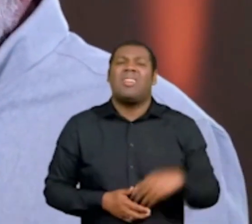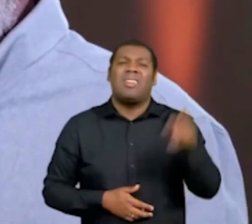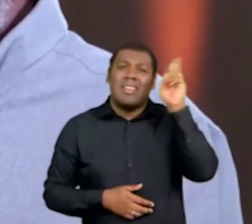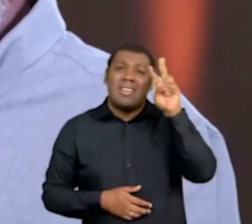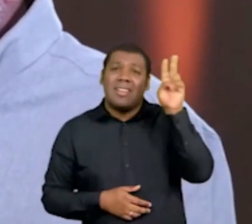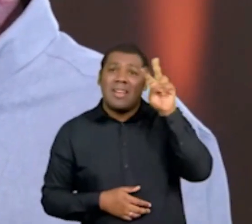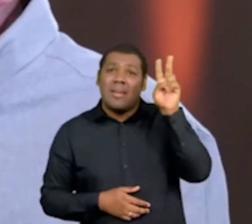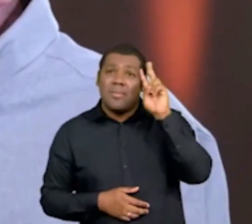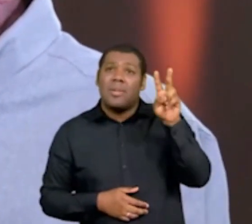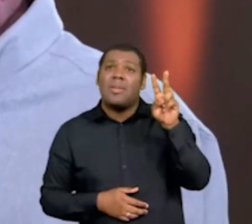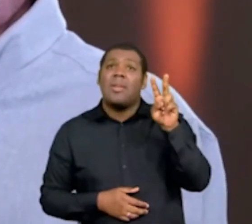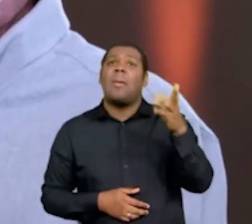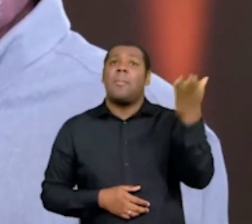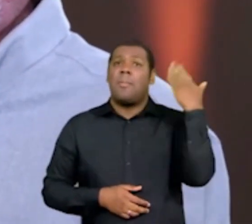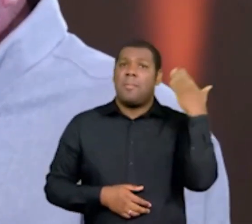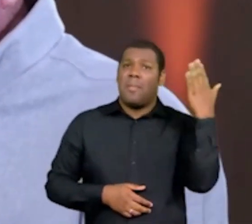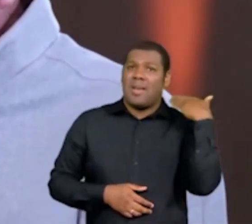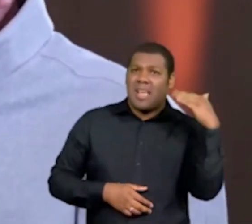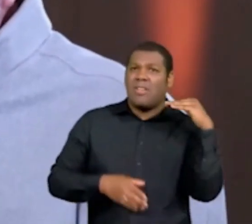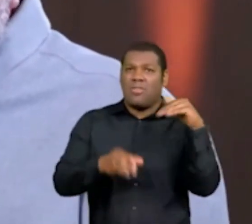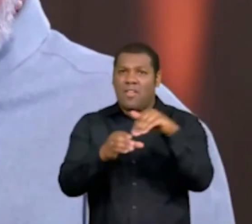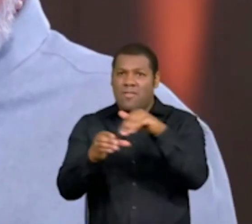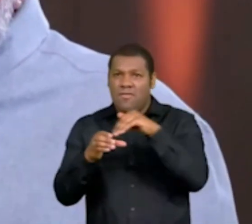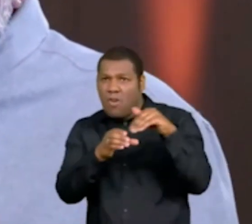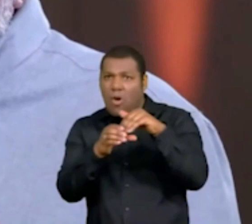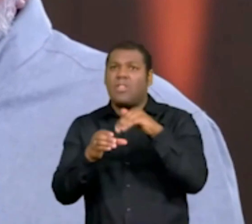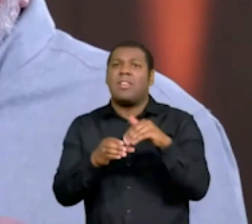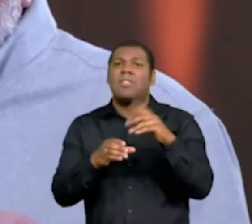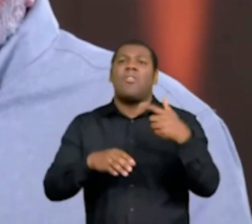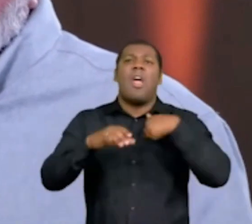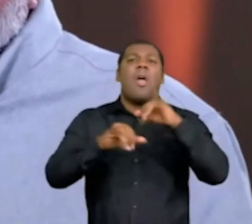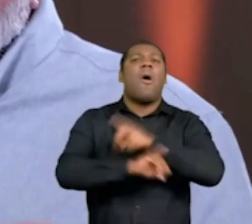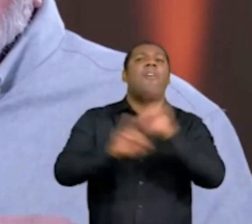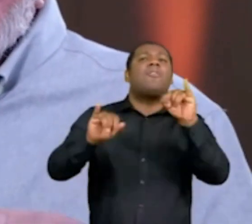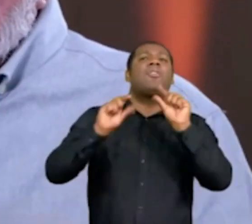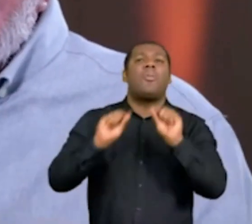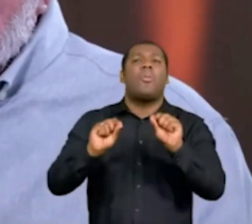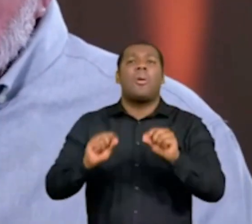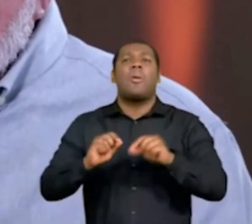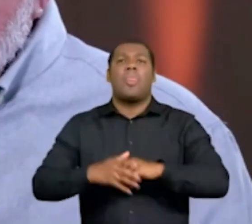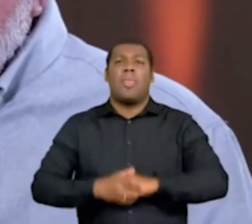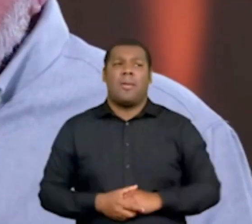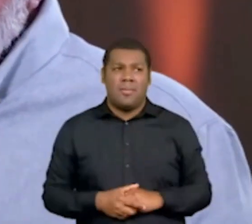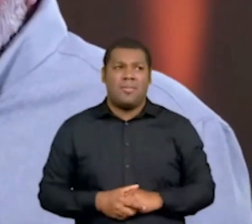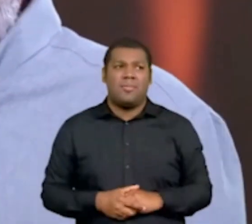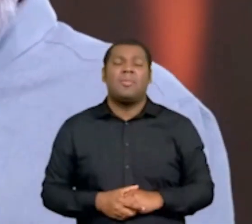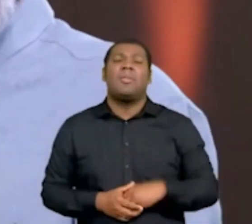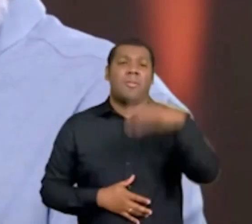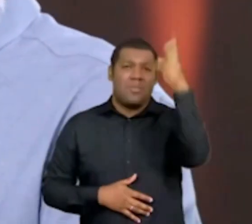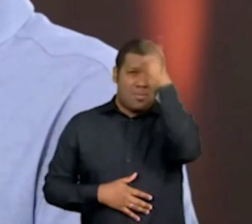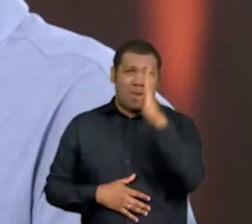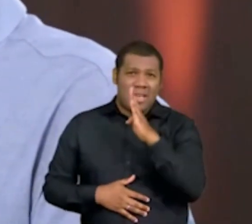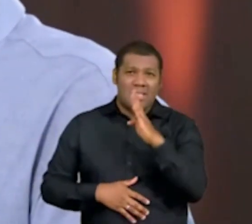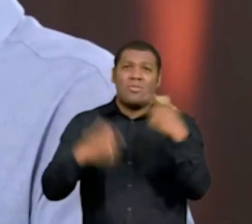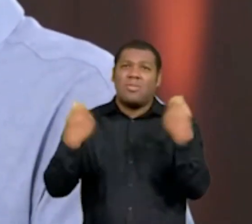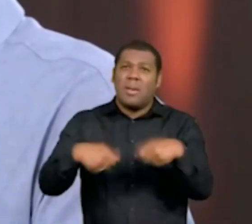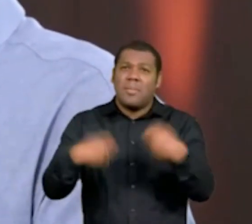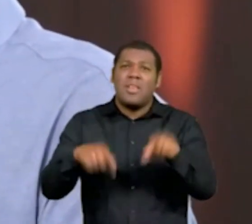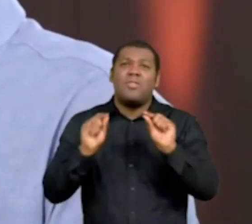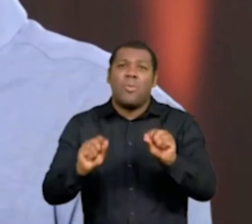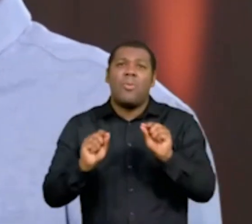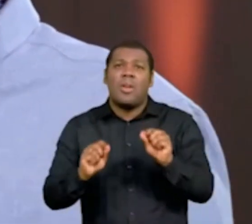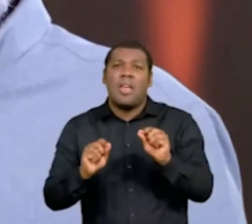dizia: a solução do Brasil ela vai ser encontrada quando a gente decidir colocar o rico no imposto de renda e o pobre no